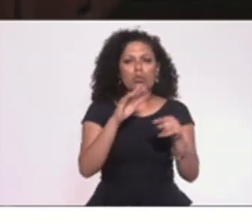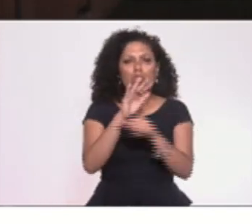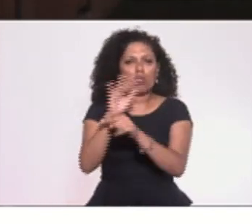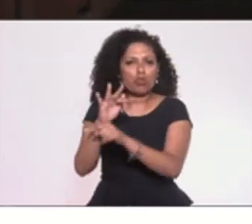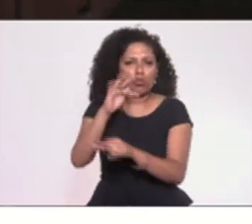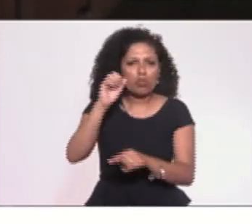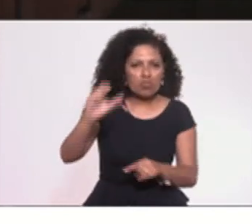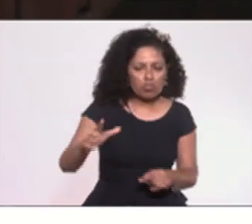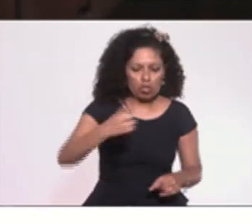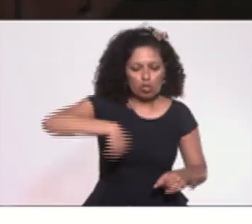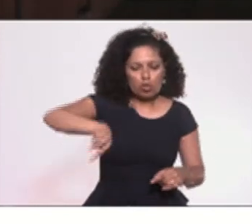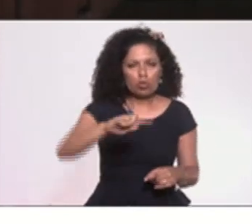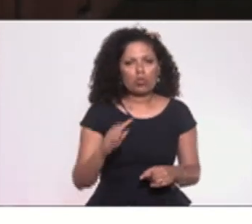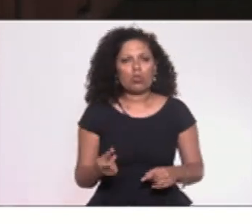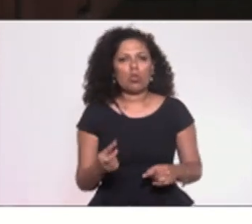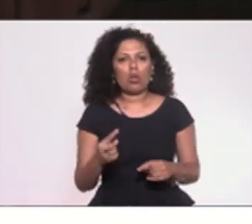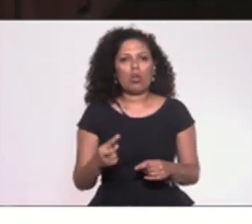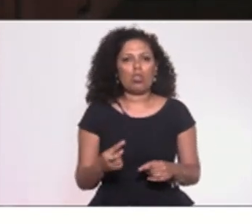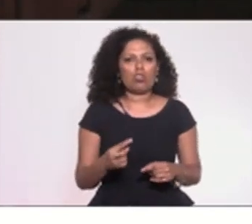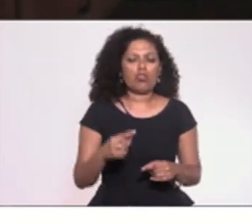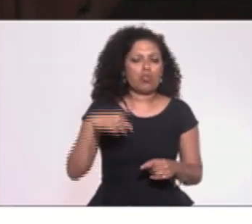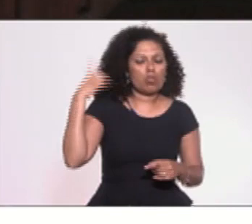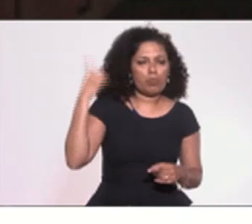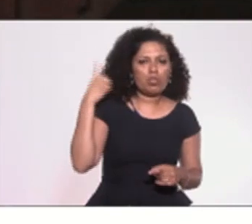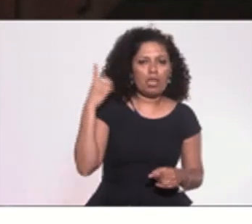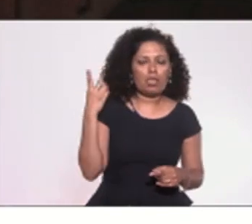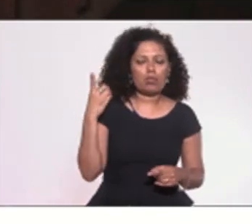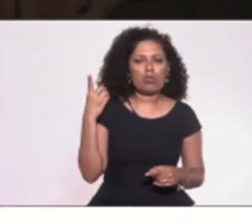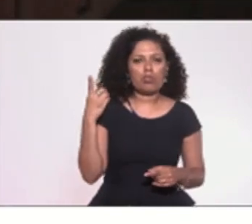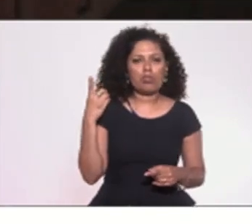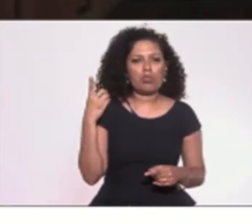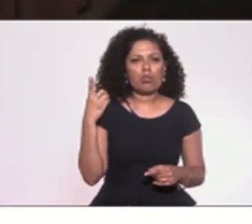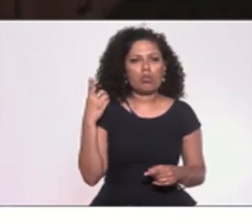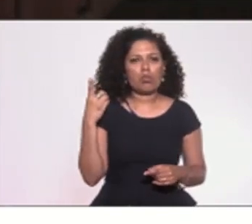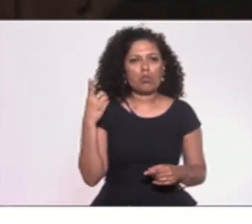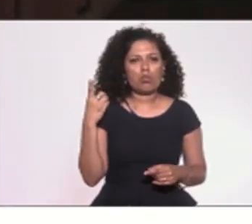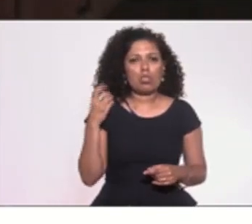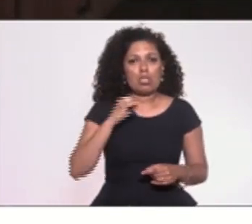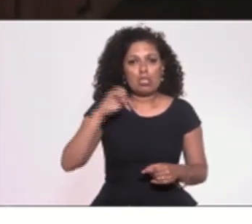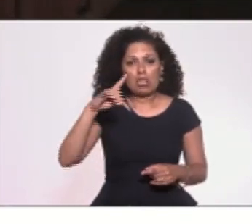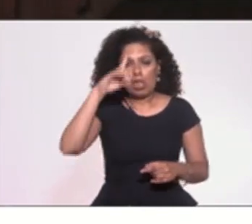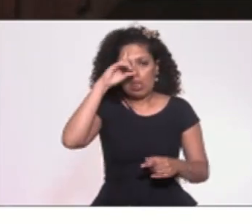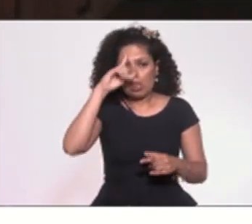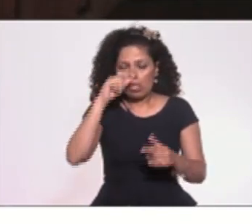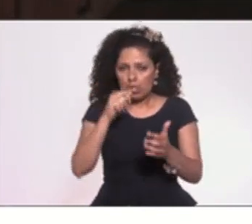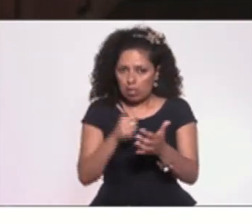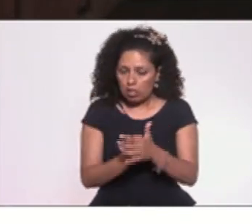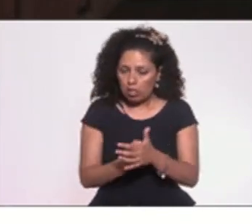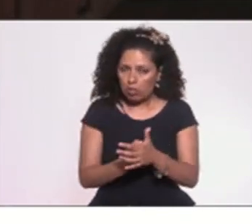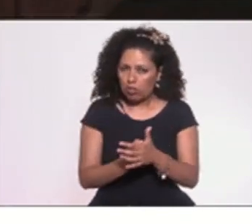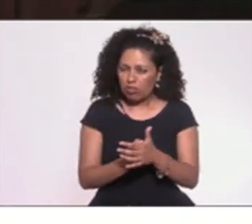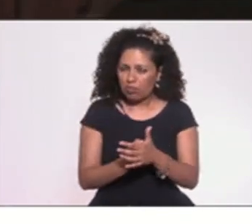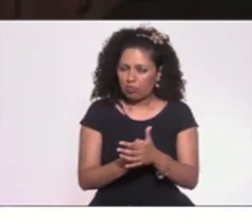nos deixa, enquanto parlamentares, se comprovados os indícios